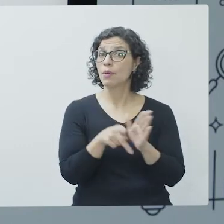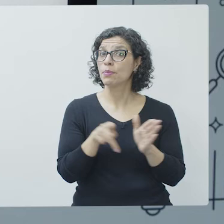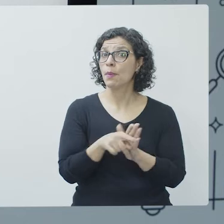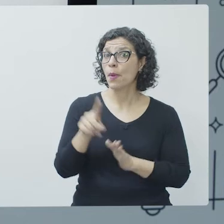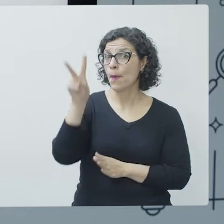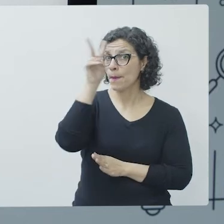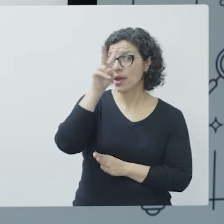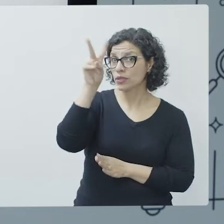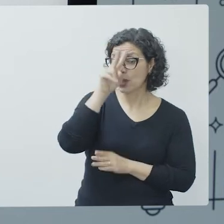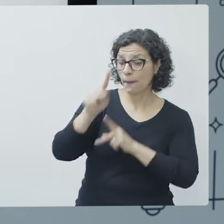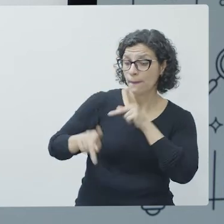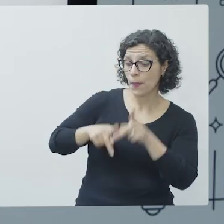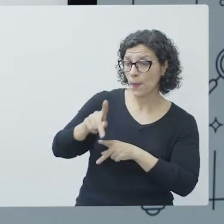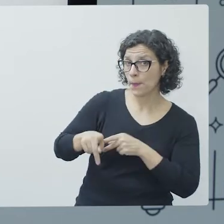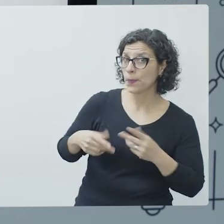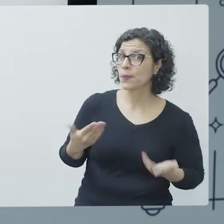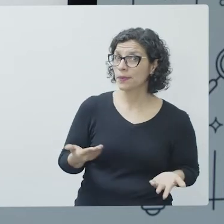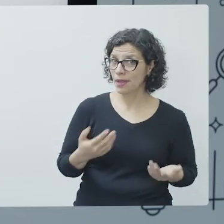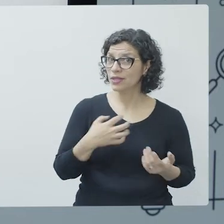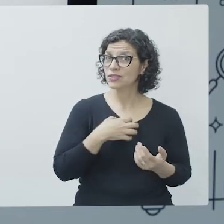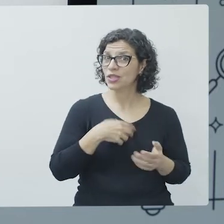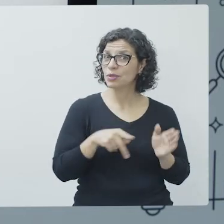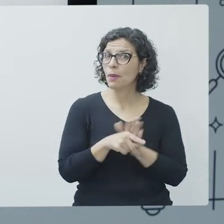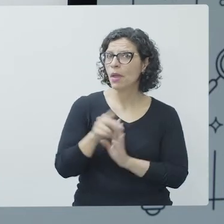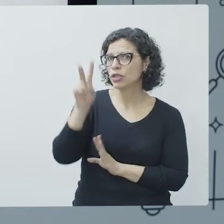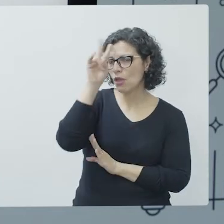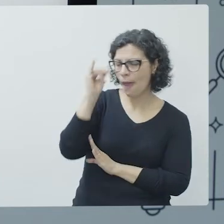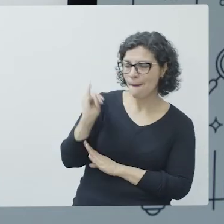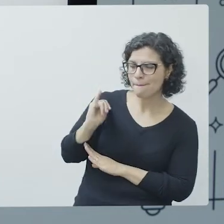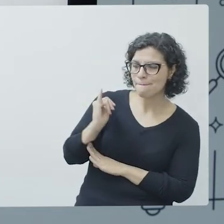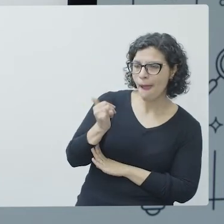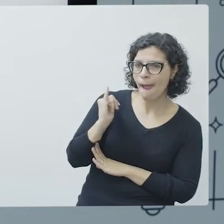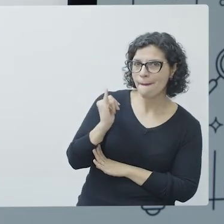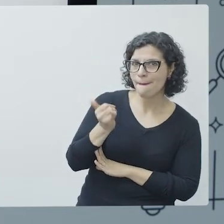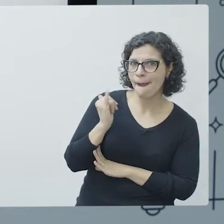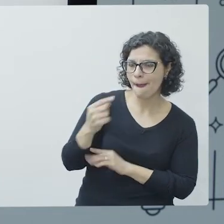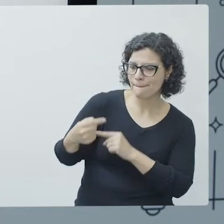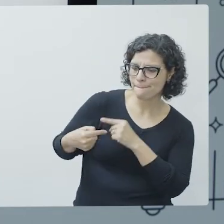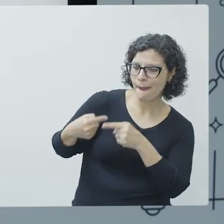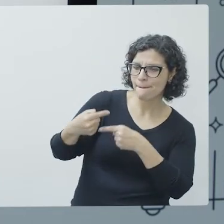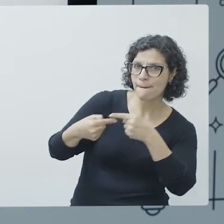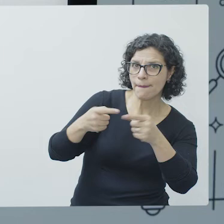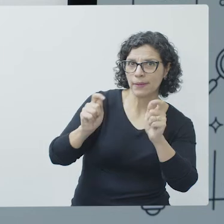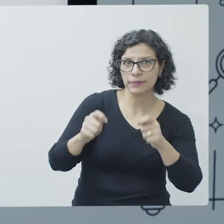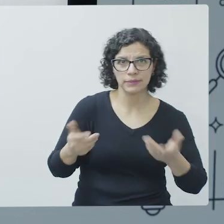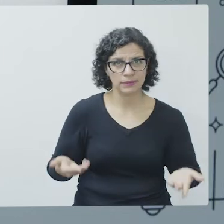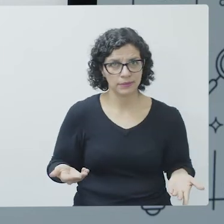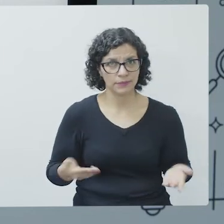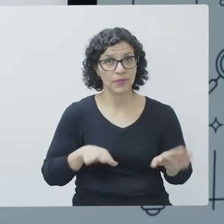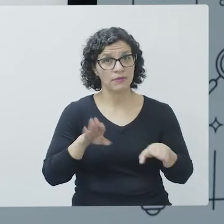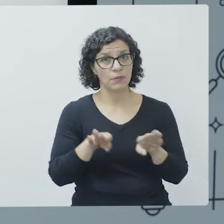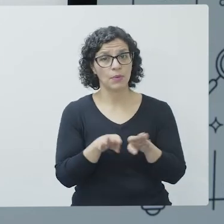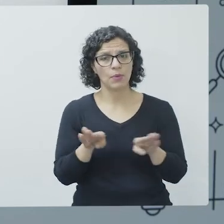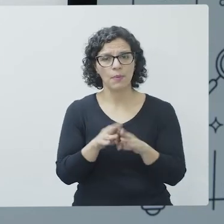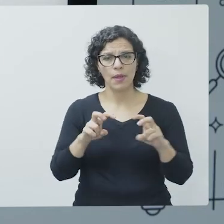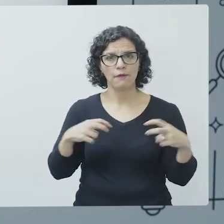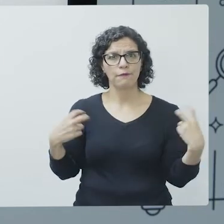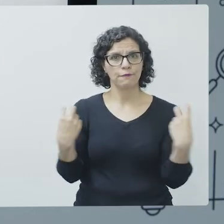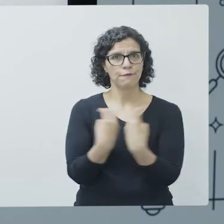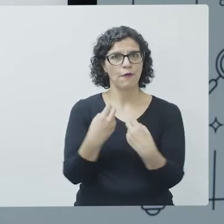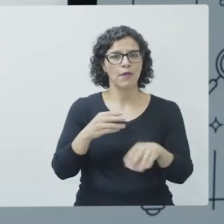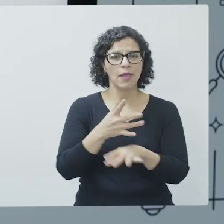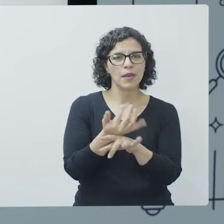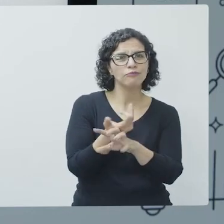conto popular. Esse é um conto popular, daqueles contos que as pessoas vão contando umas para as outras, às vezes em volta da